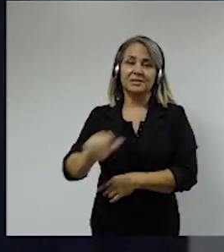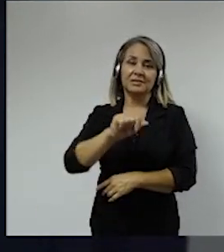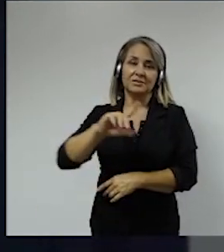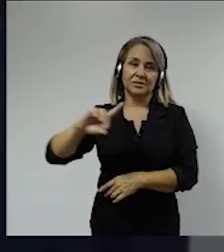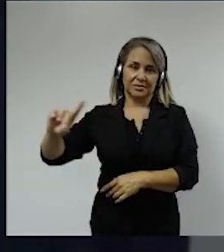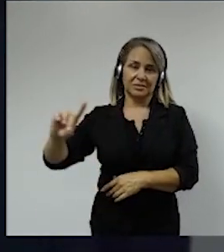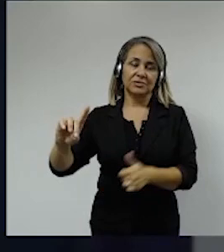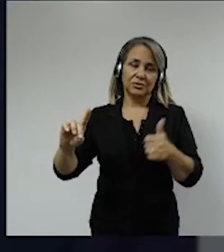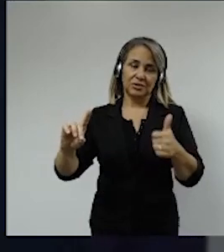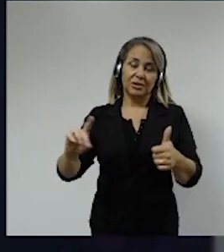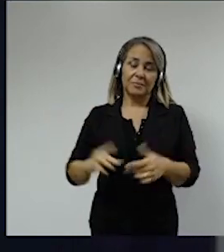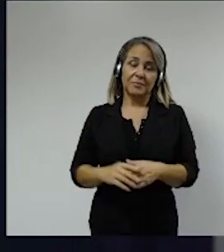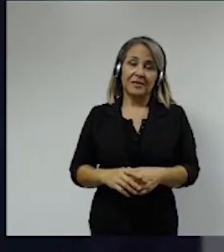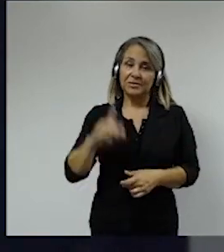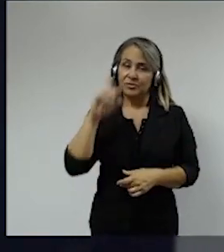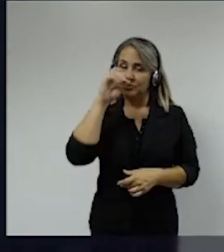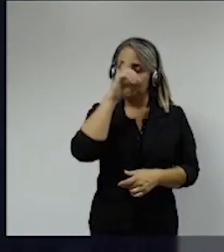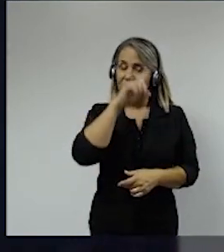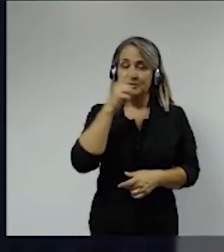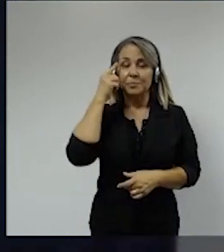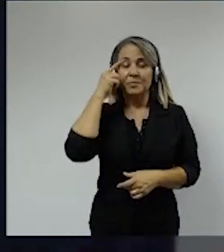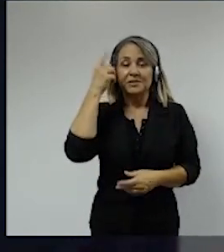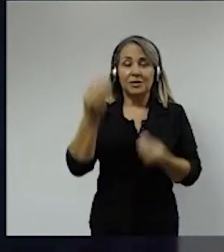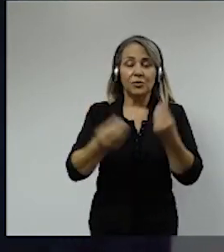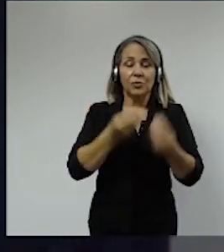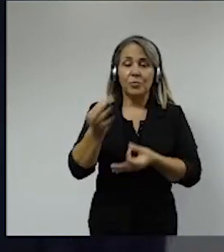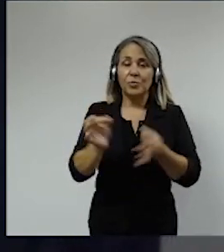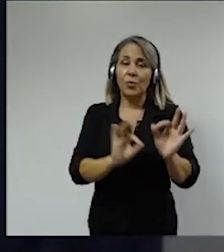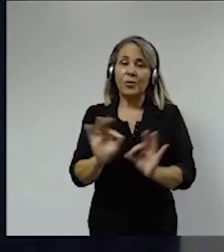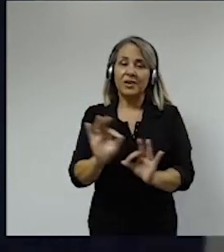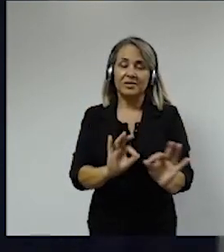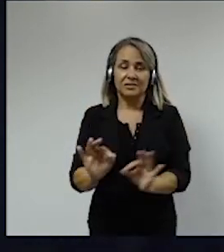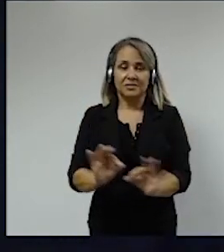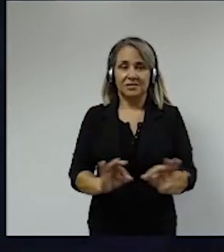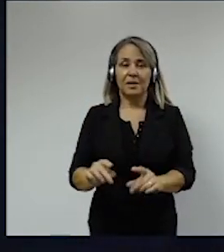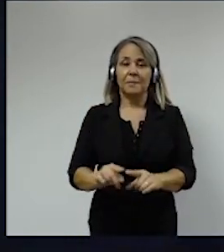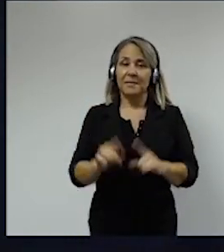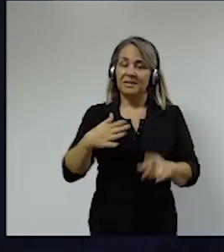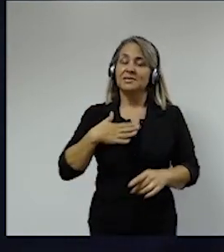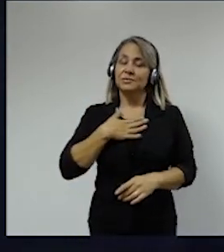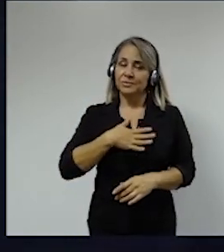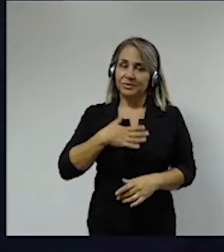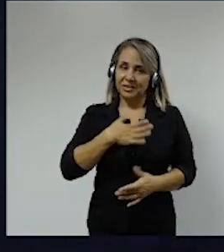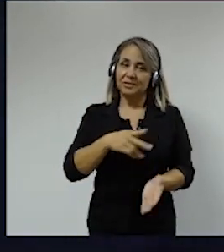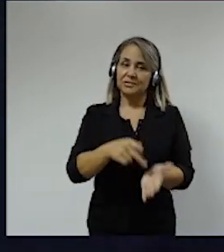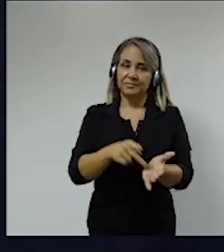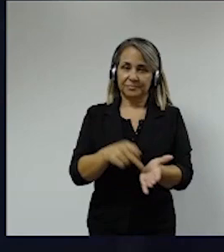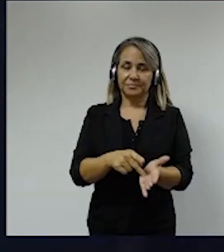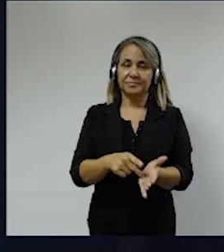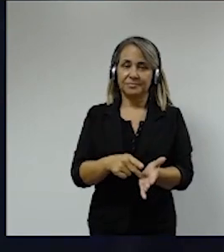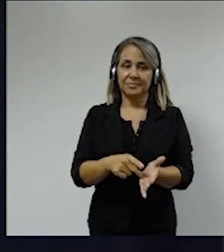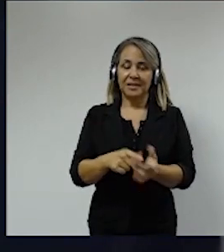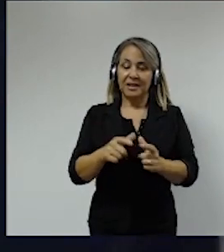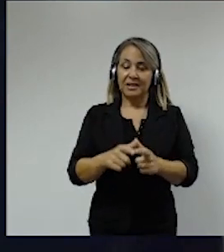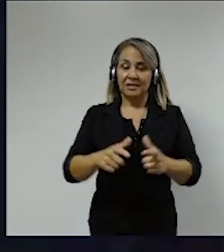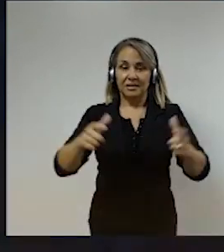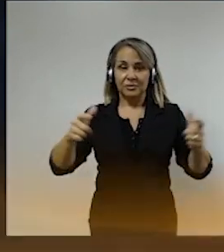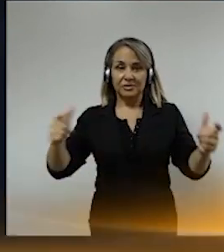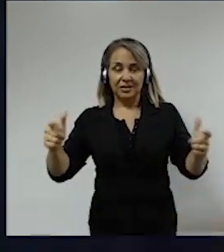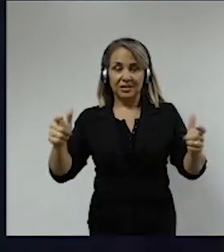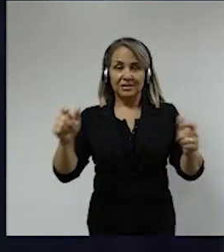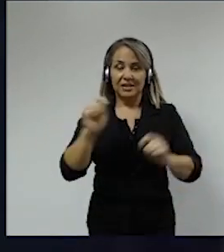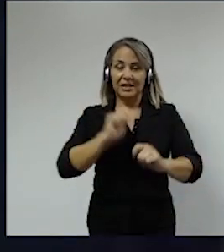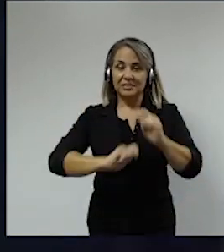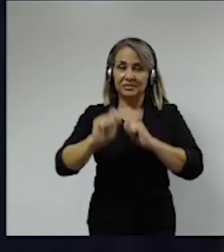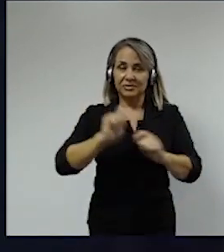Então, é difícil imaginar como isso pode ser organizado, mas eu gostaria que os grandes